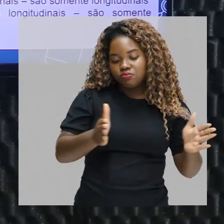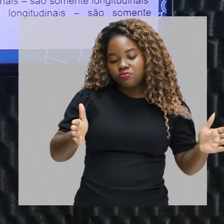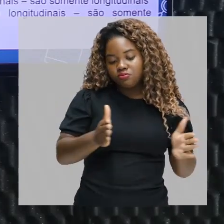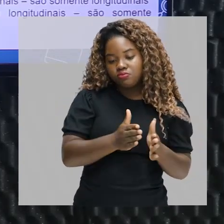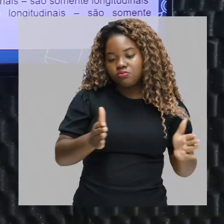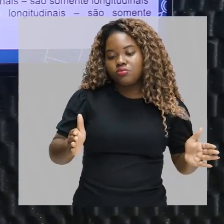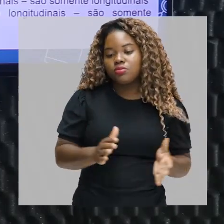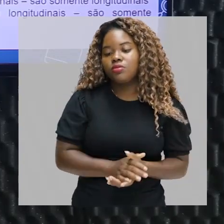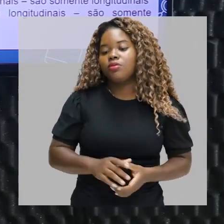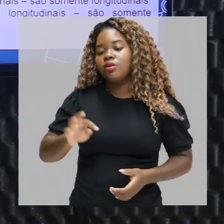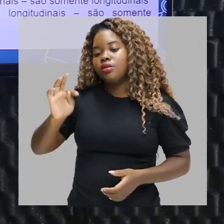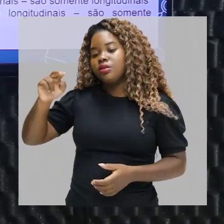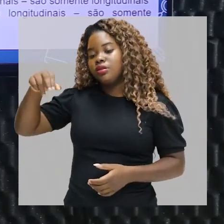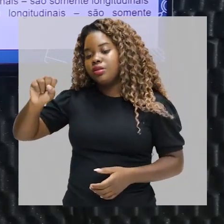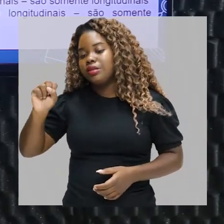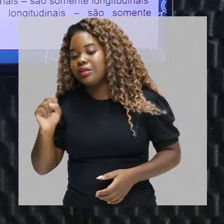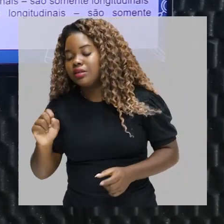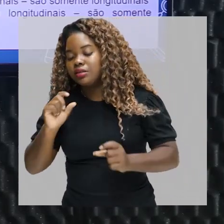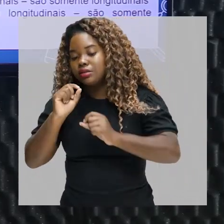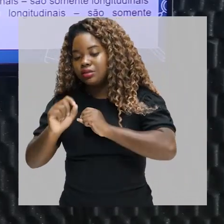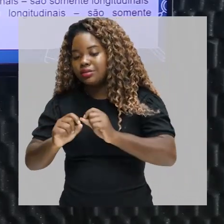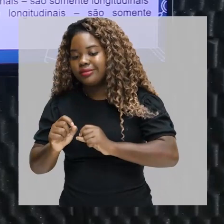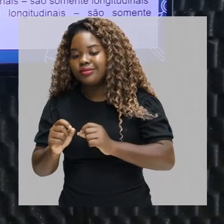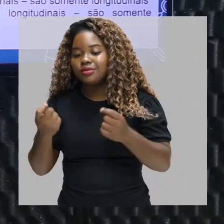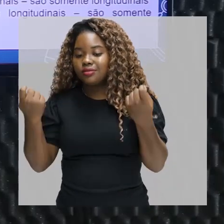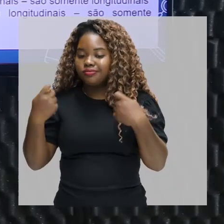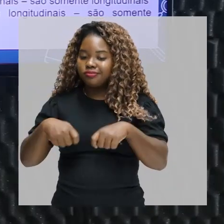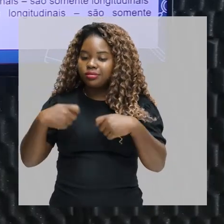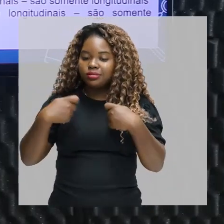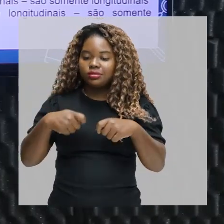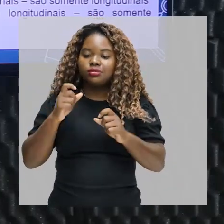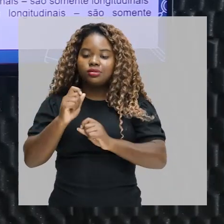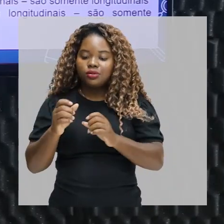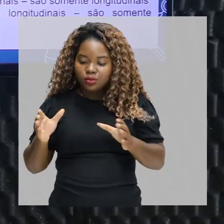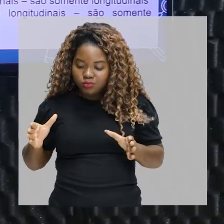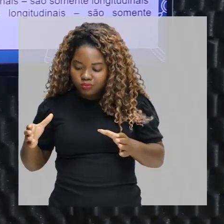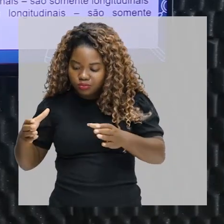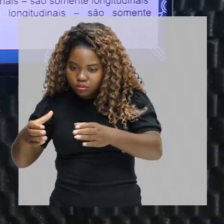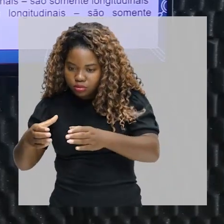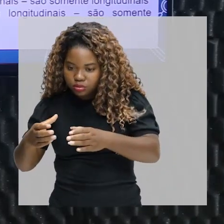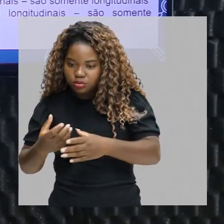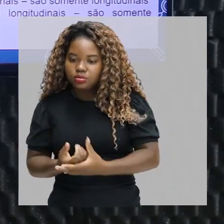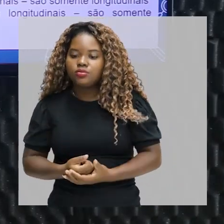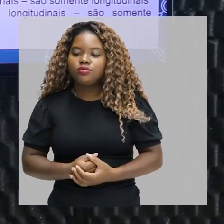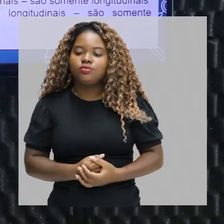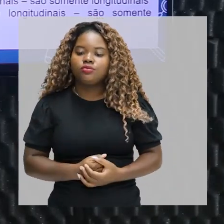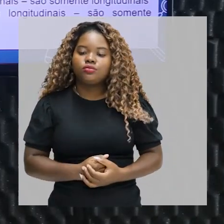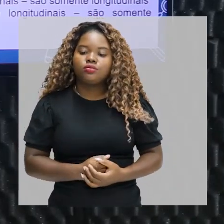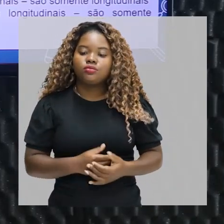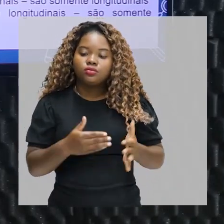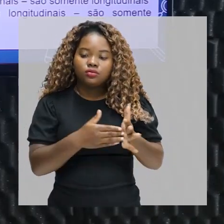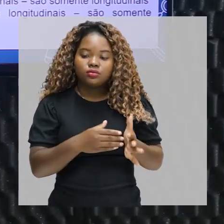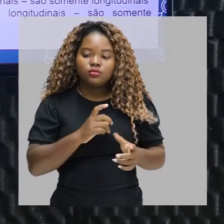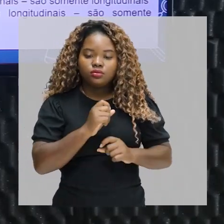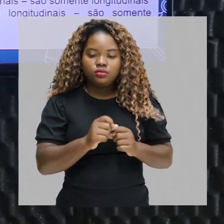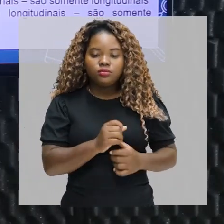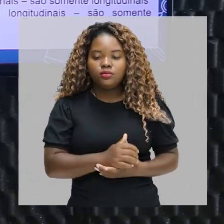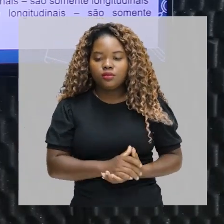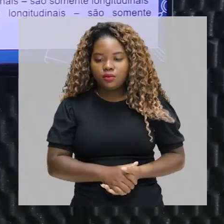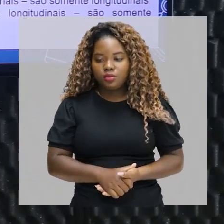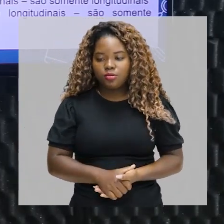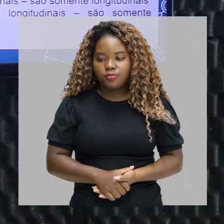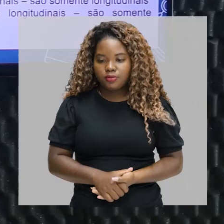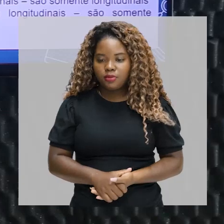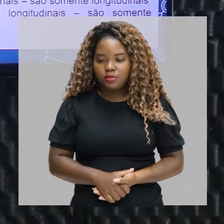a propagação, né, aí perpendiculares. Então só pode ser uma onda transversal, tá ok? E as ondas luminosas, aí ele